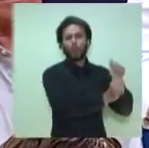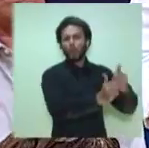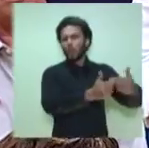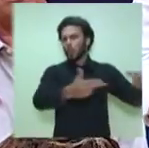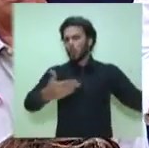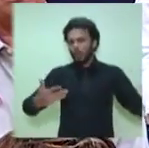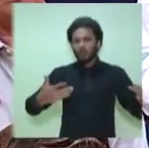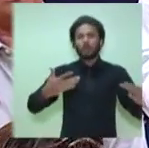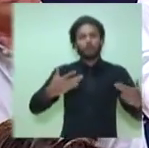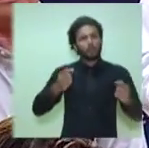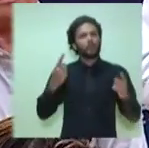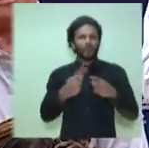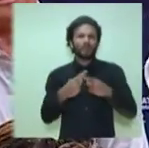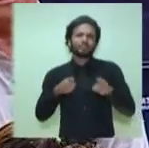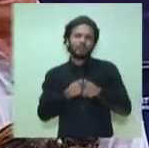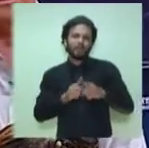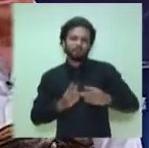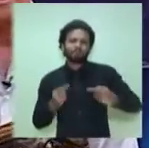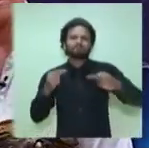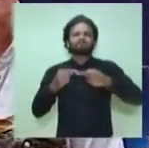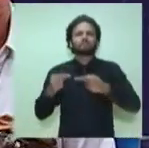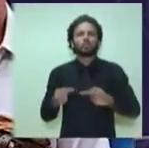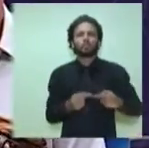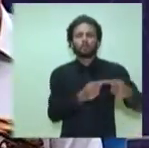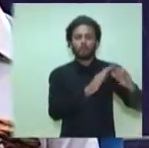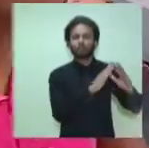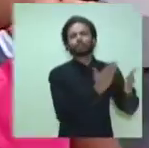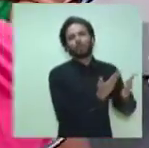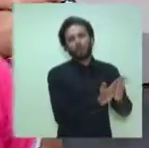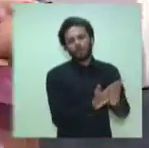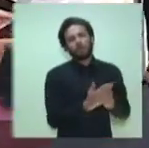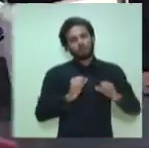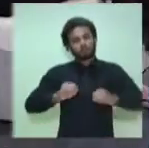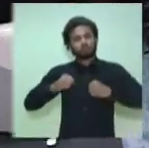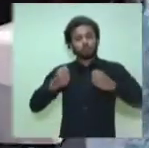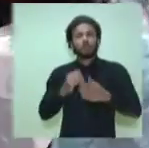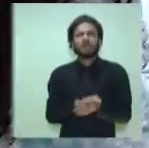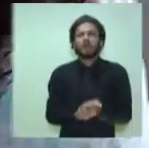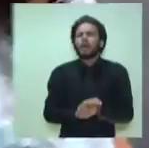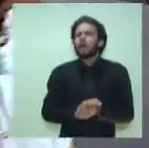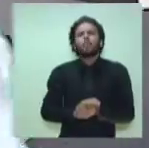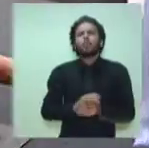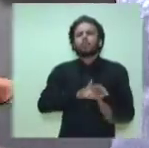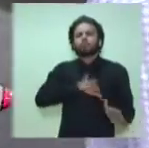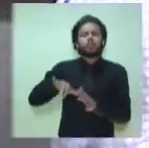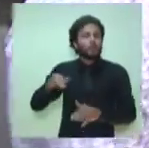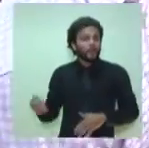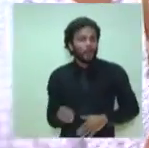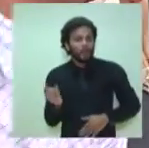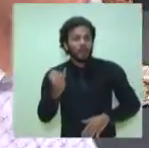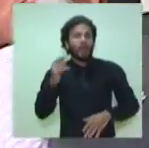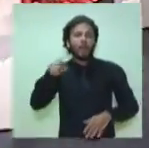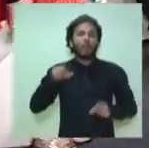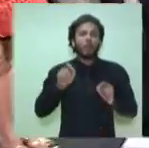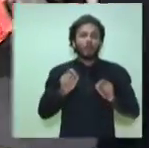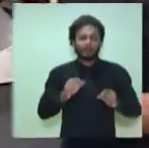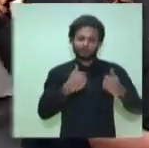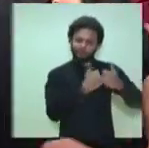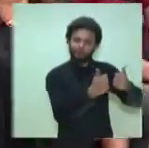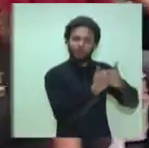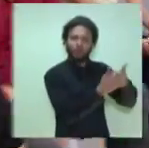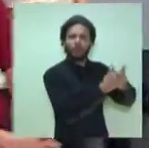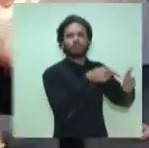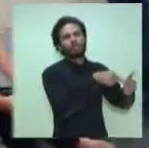processo de formação dos nossos estudantes. Esse é um esforço. E mais importante do que isso é garantir um sistema de transporte coletivo